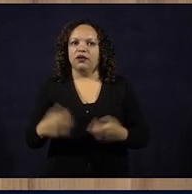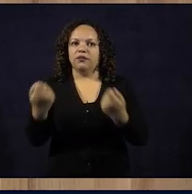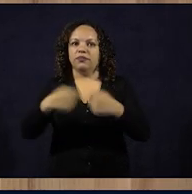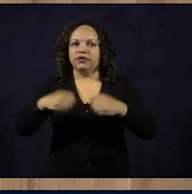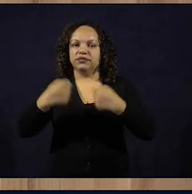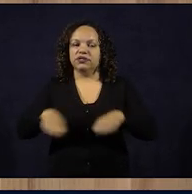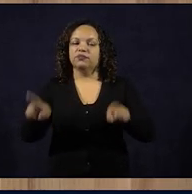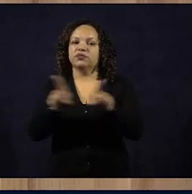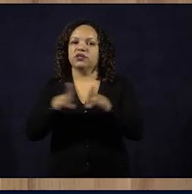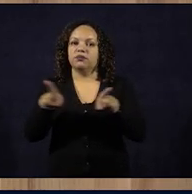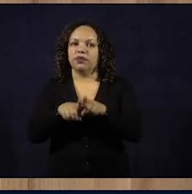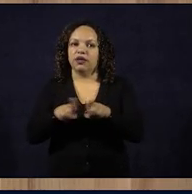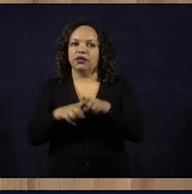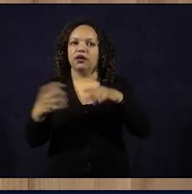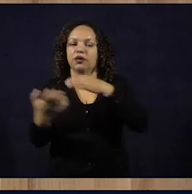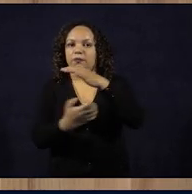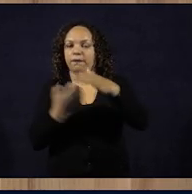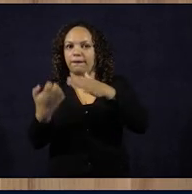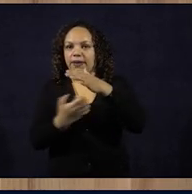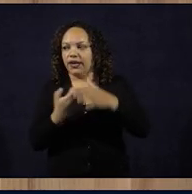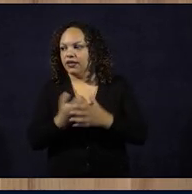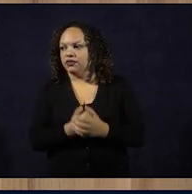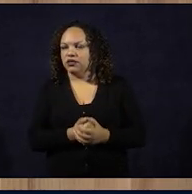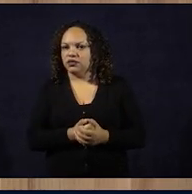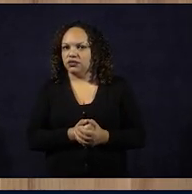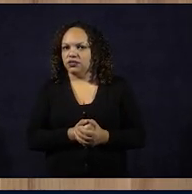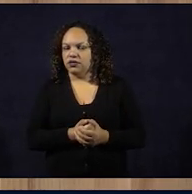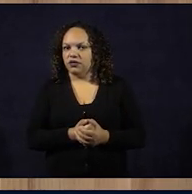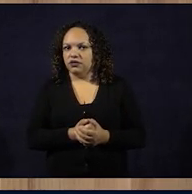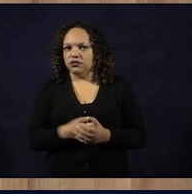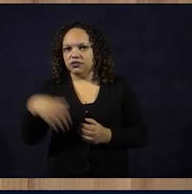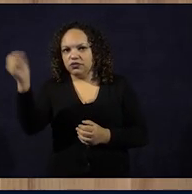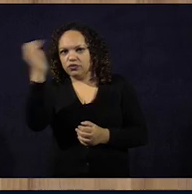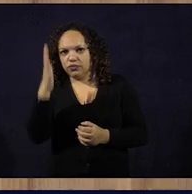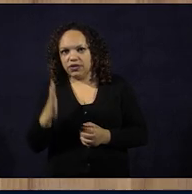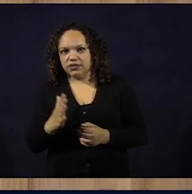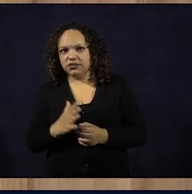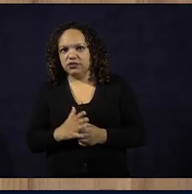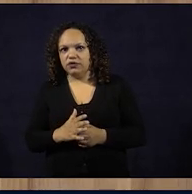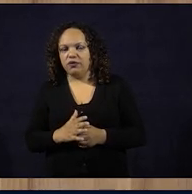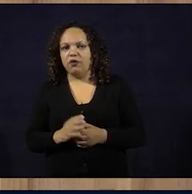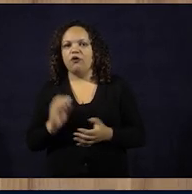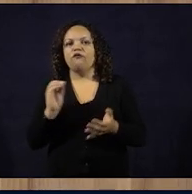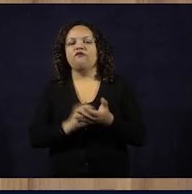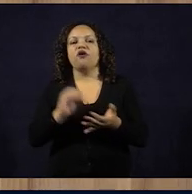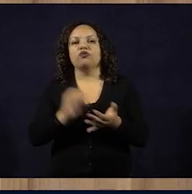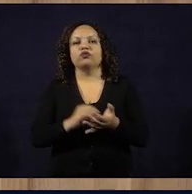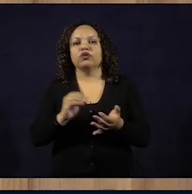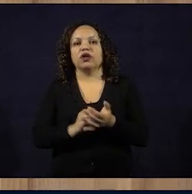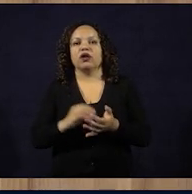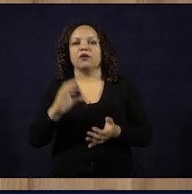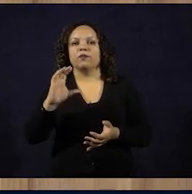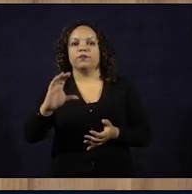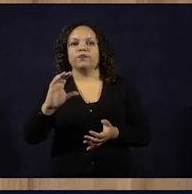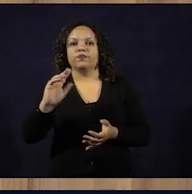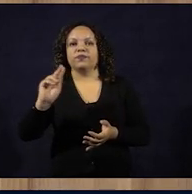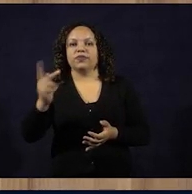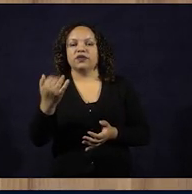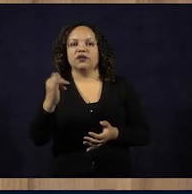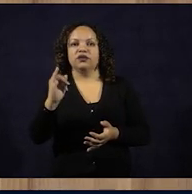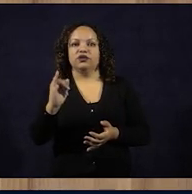ter uma empresa de semicondutor no Brasil mazona a gente não pode hoje o Brasil essa falta de chip do mundo que a gente tem